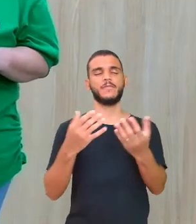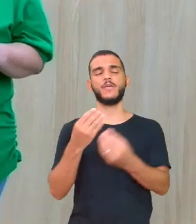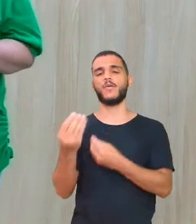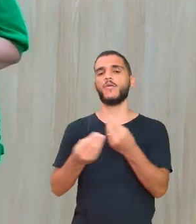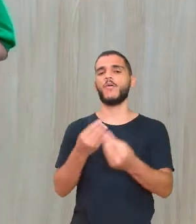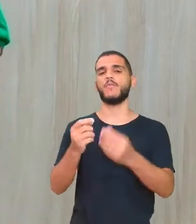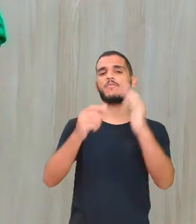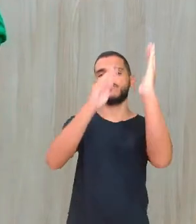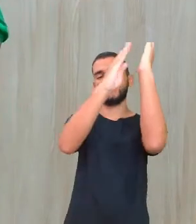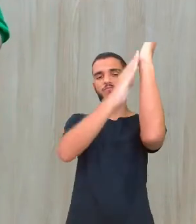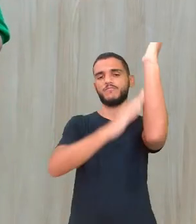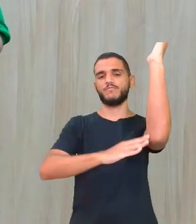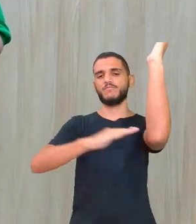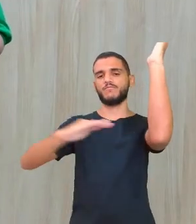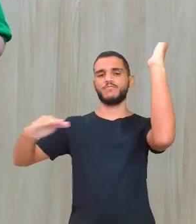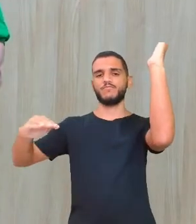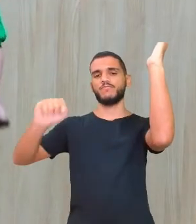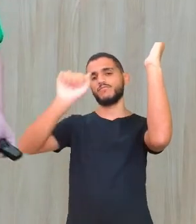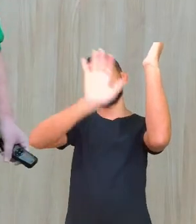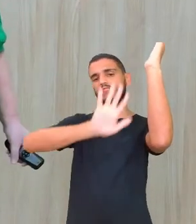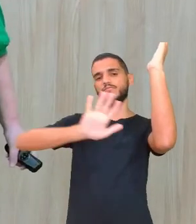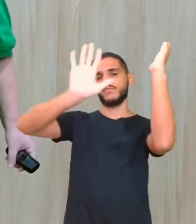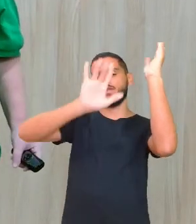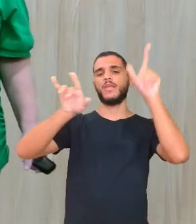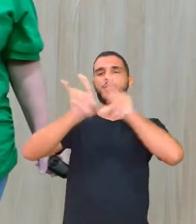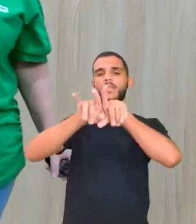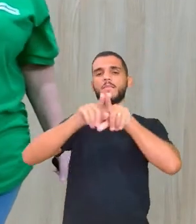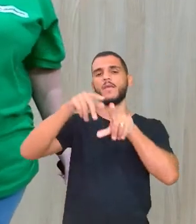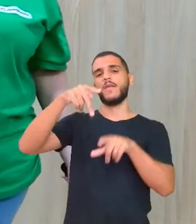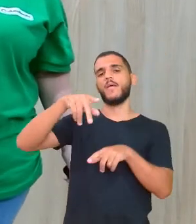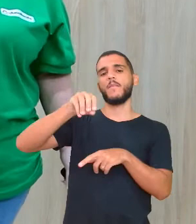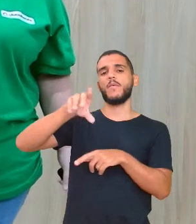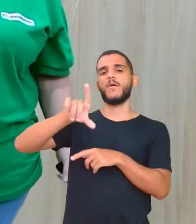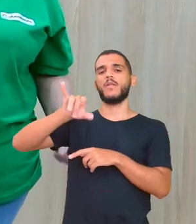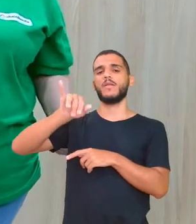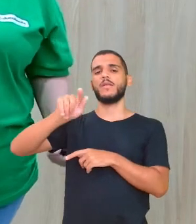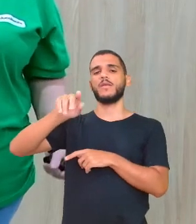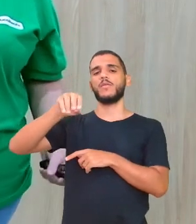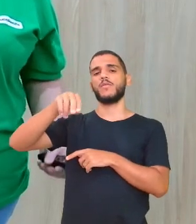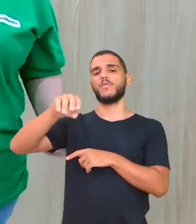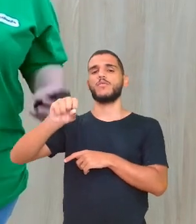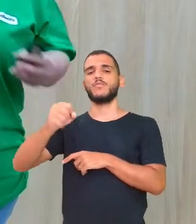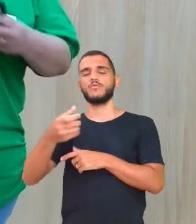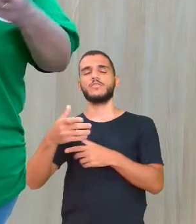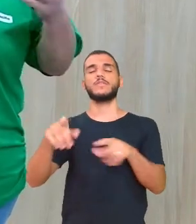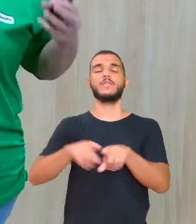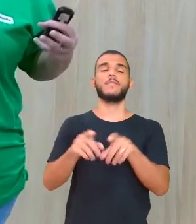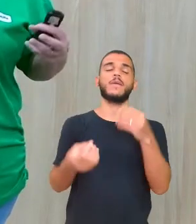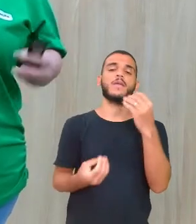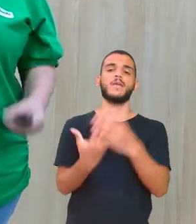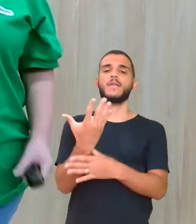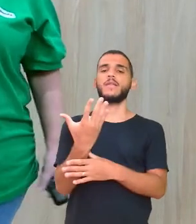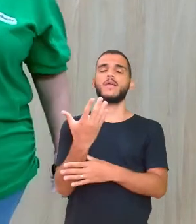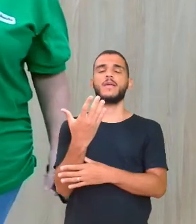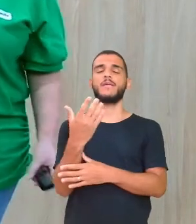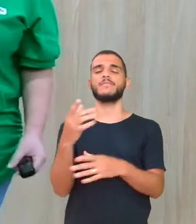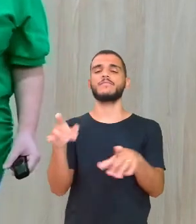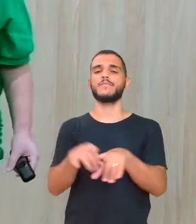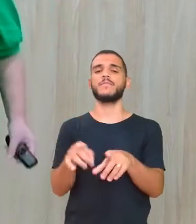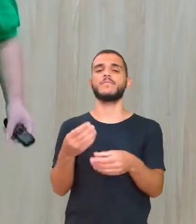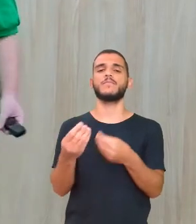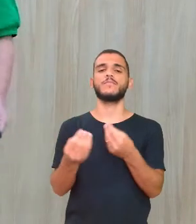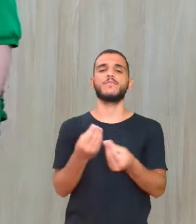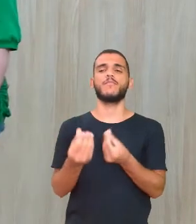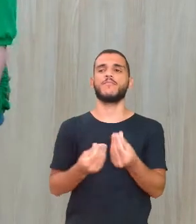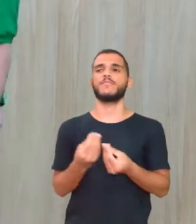no plano cartesiano com os polígonos. Vamos criar os polígonos a